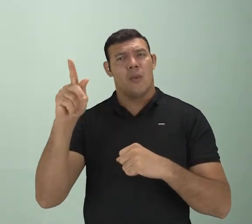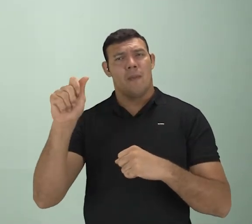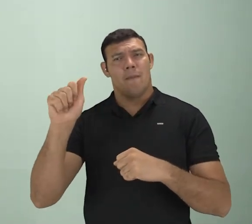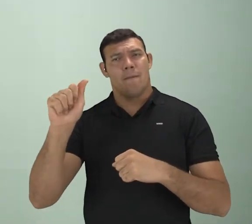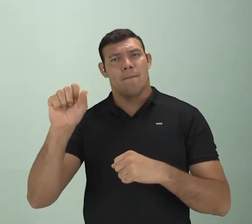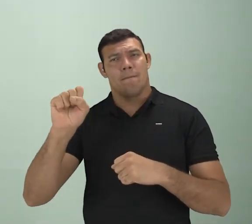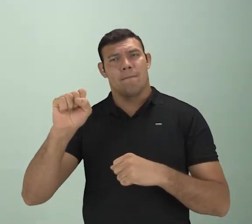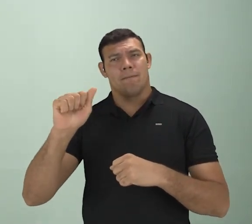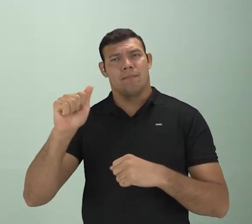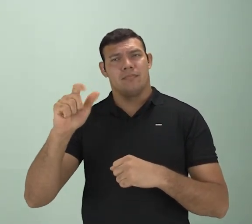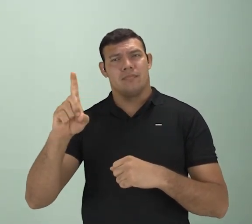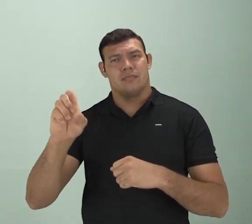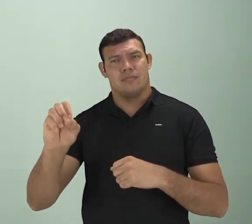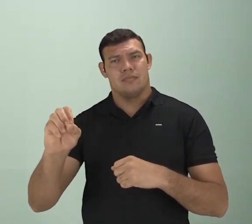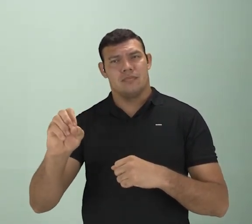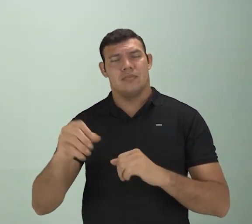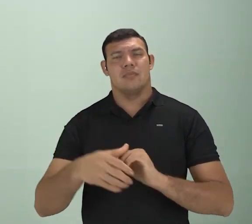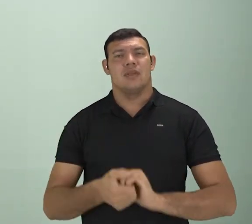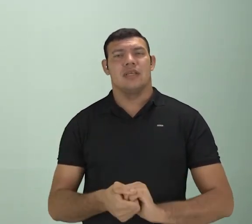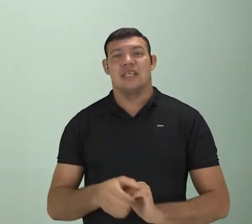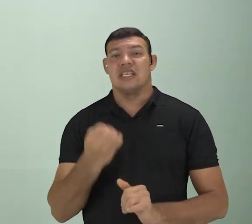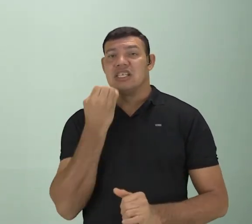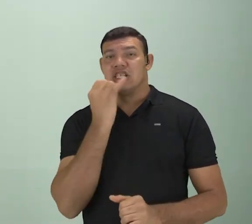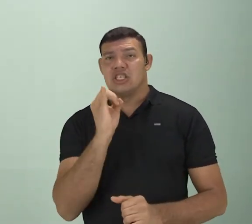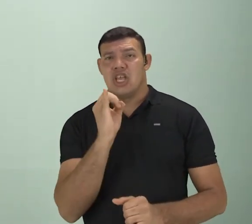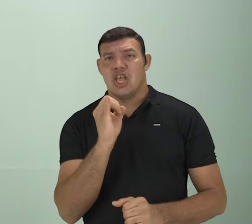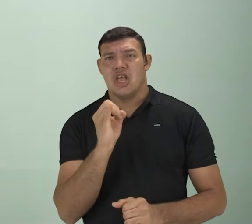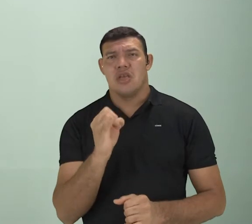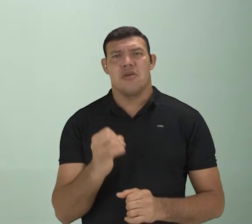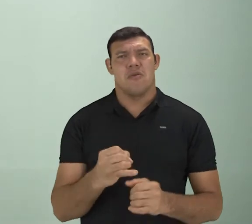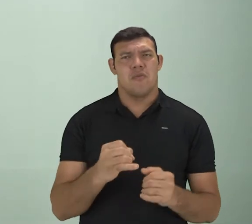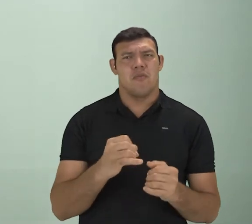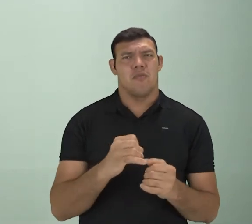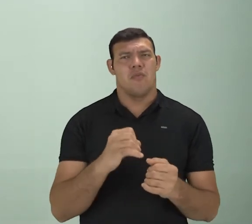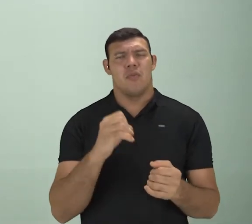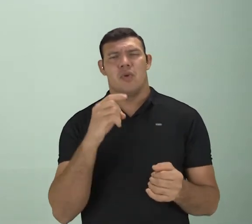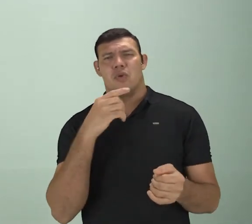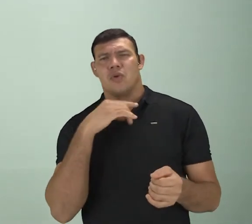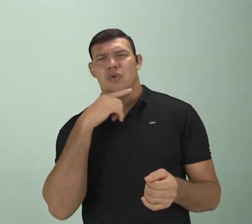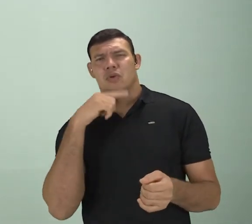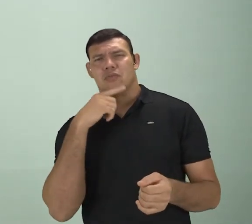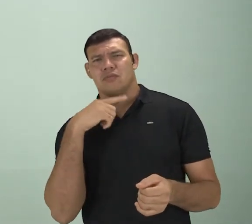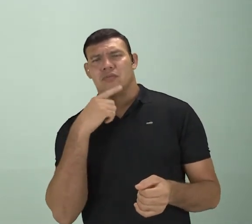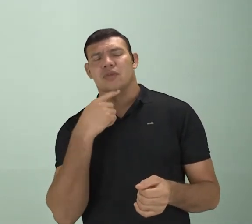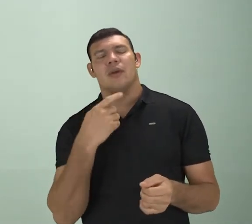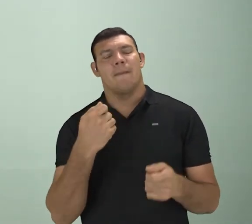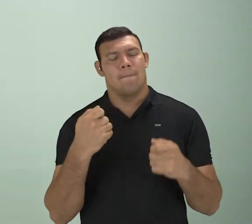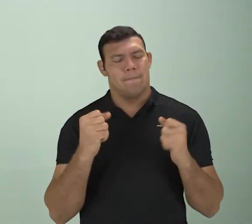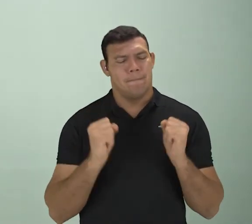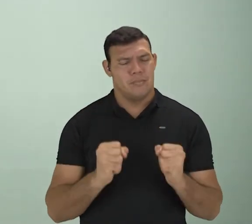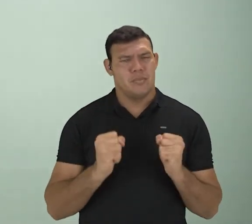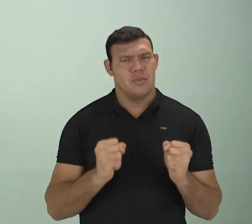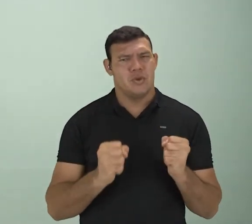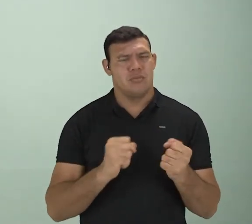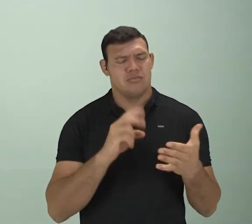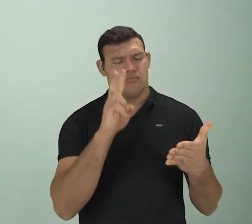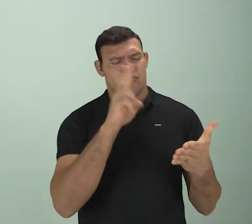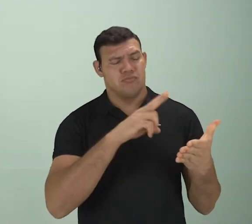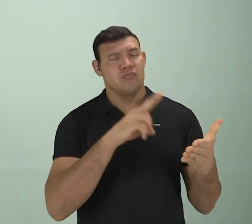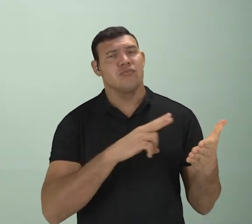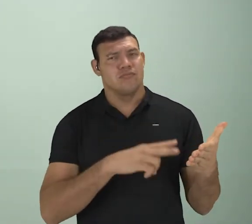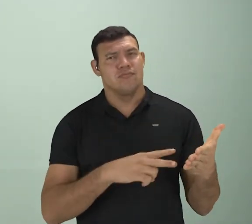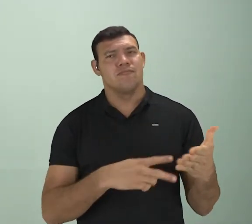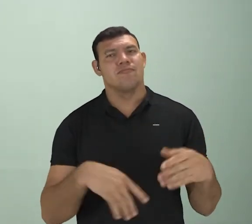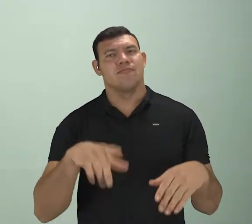almoça vê na tela vocês tem uma pesquisadinha se tiverem alguma dúvida tudo bem mas lembrando que nós estamos verbos regulares e verbos irregulares